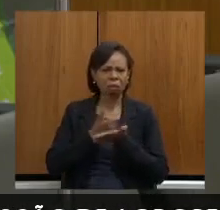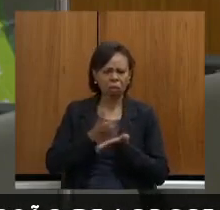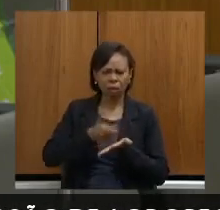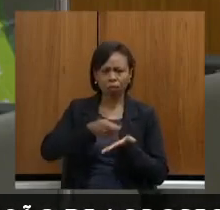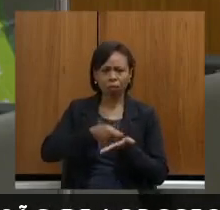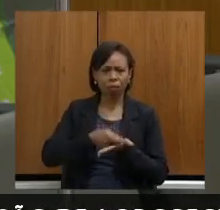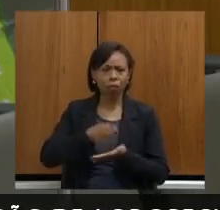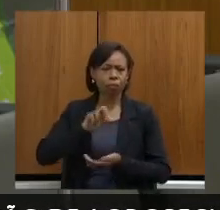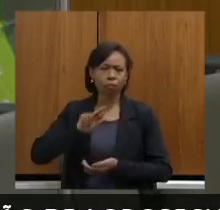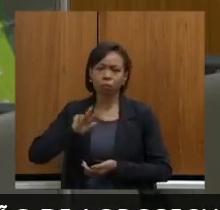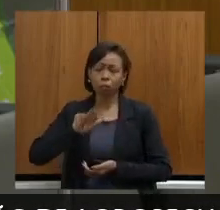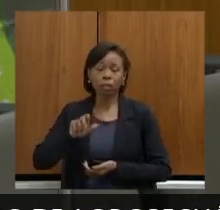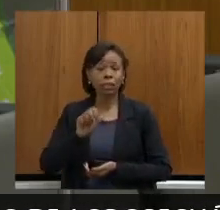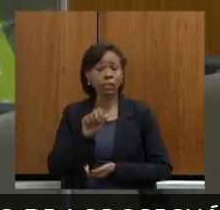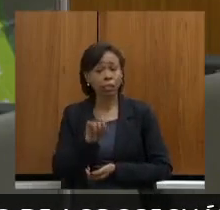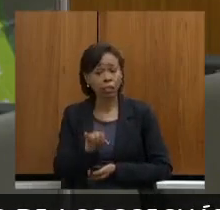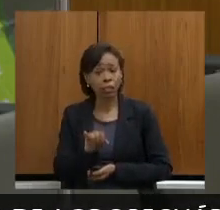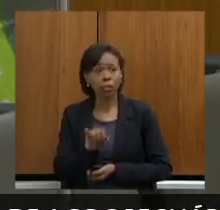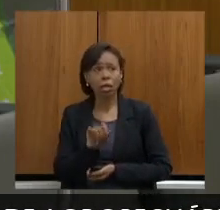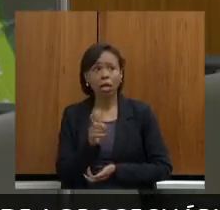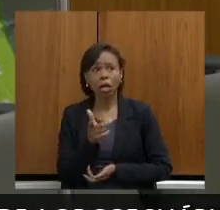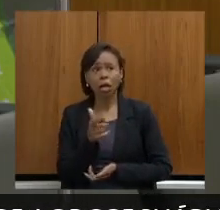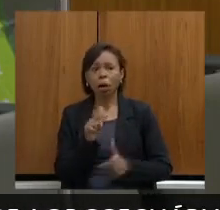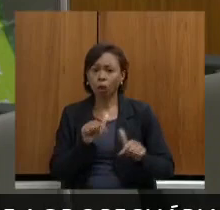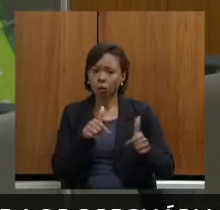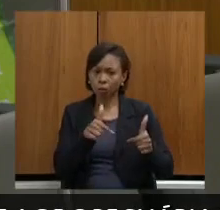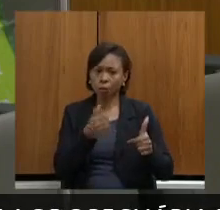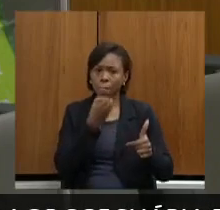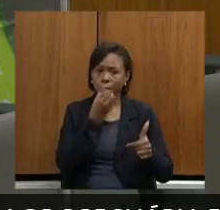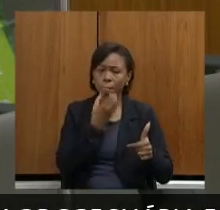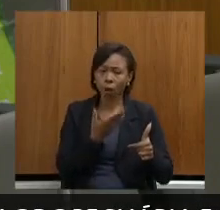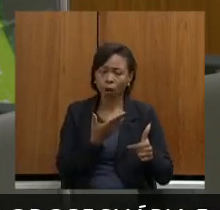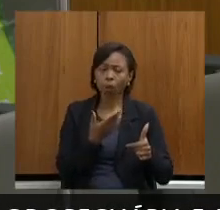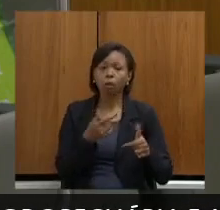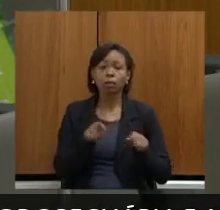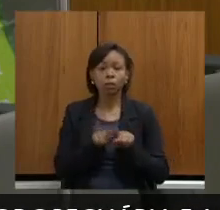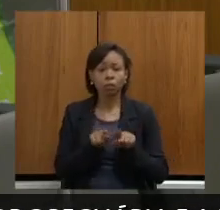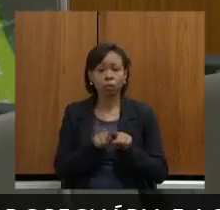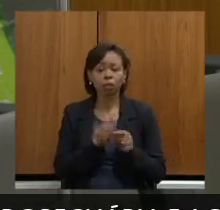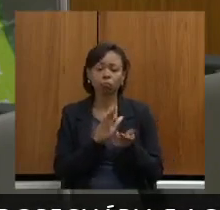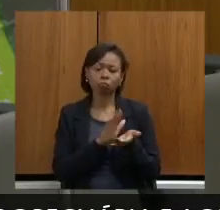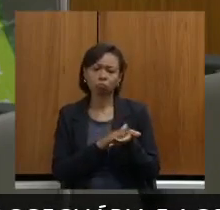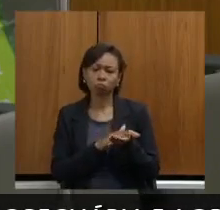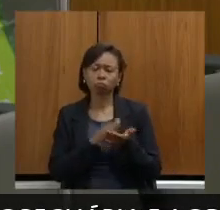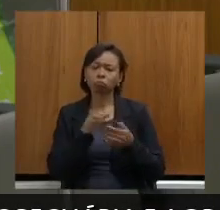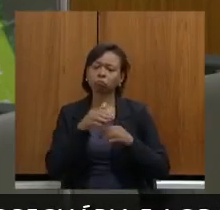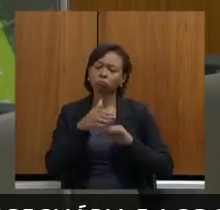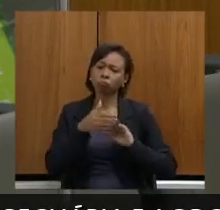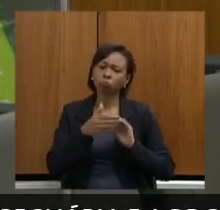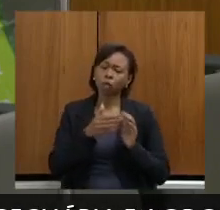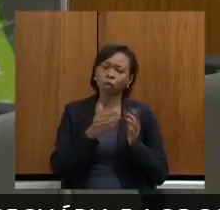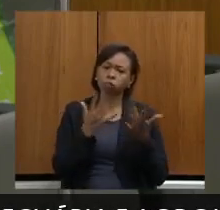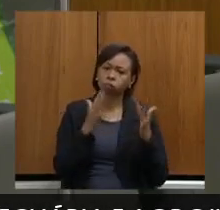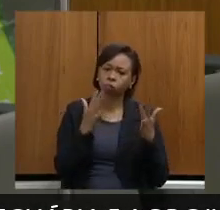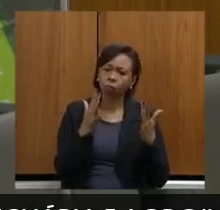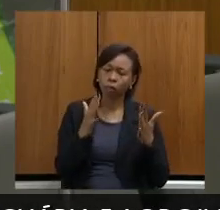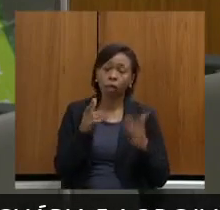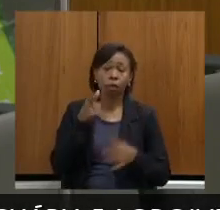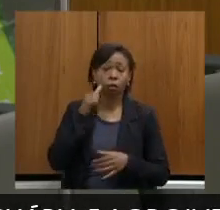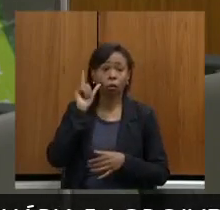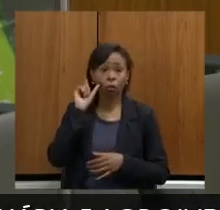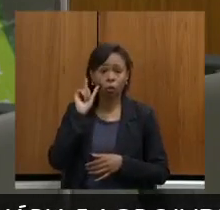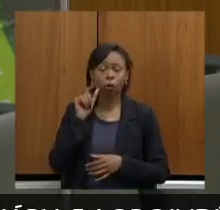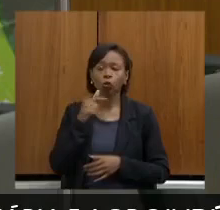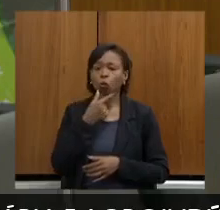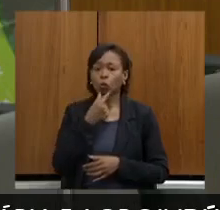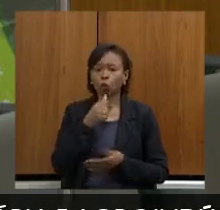se algo de bom e os precisa ser também durante a fiscalização elogiado E como eu fiz ontem